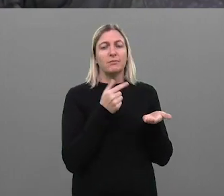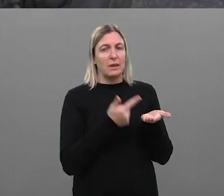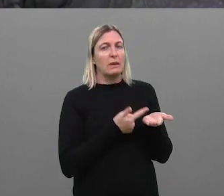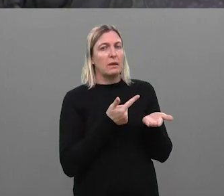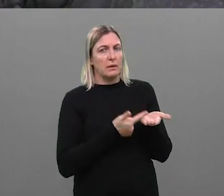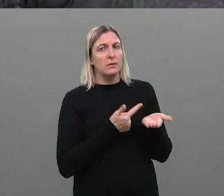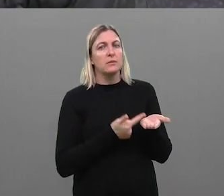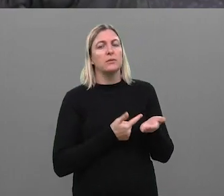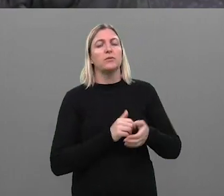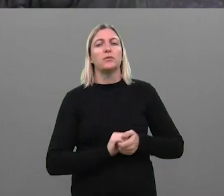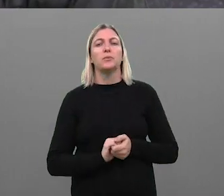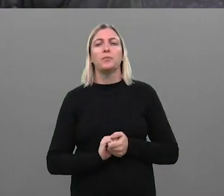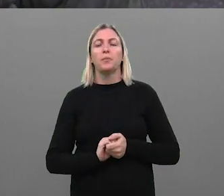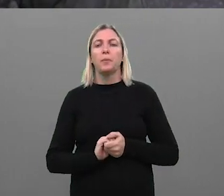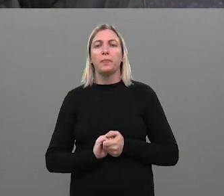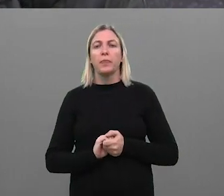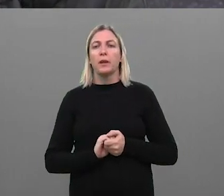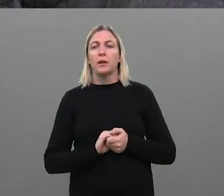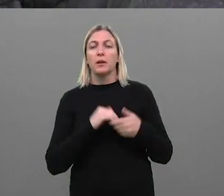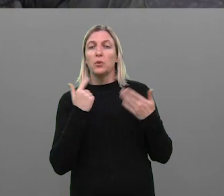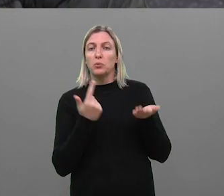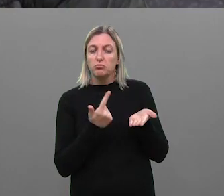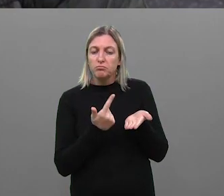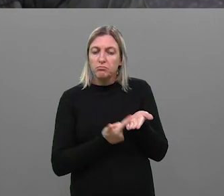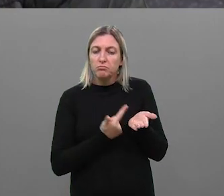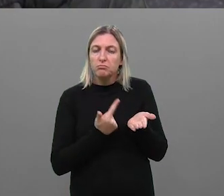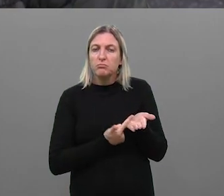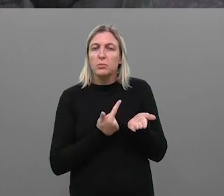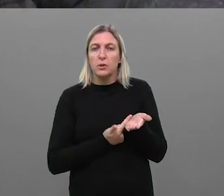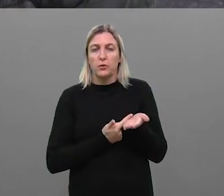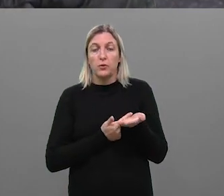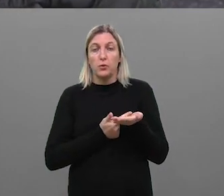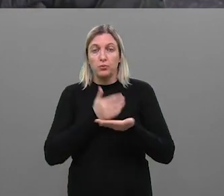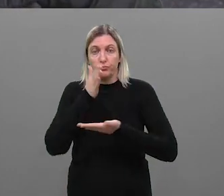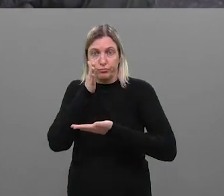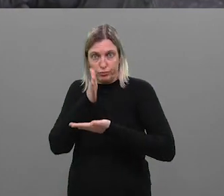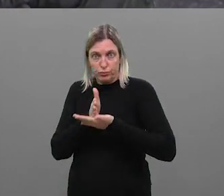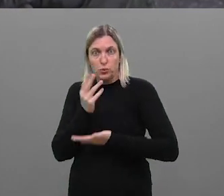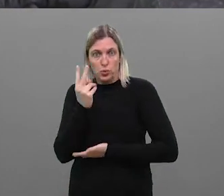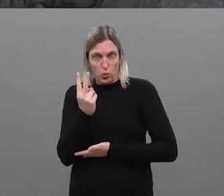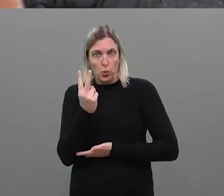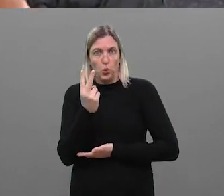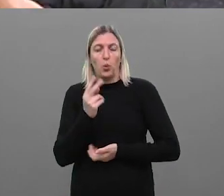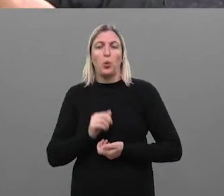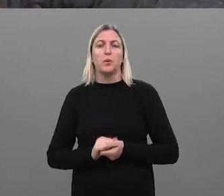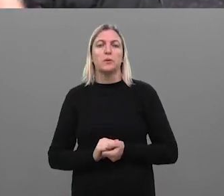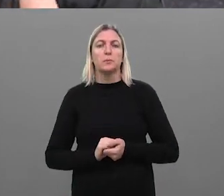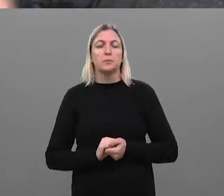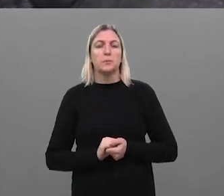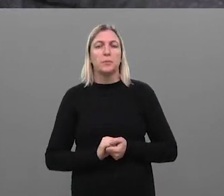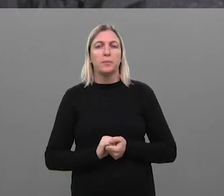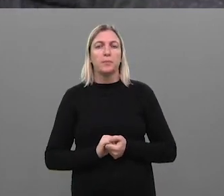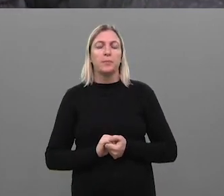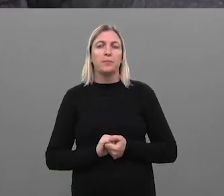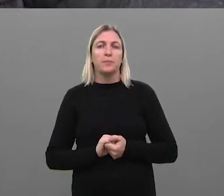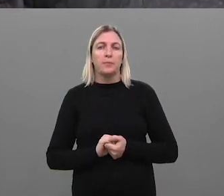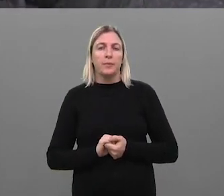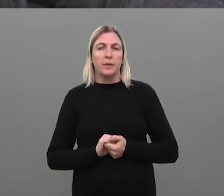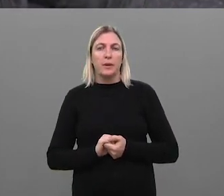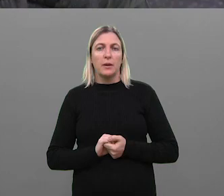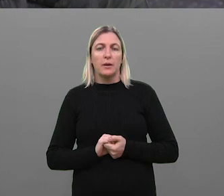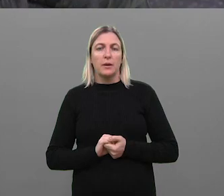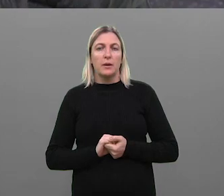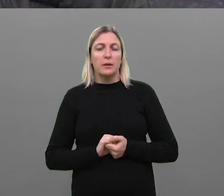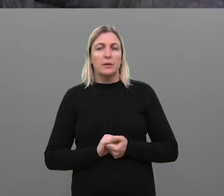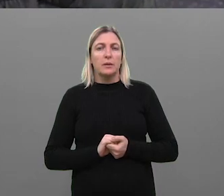alguma forma construir é um livro que na verade se divide em dois volumes dentro de uma mesma caixinha de uma mesma luva